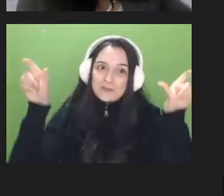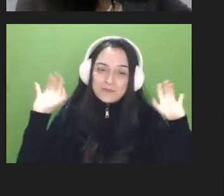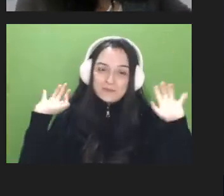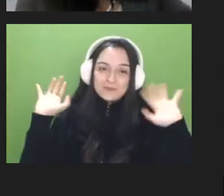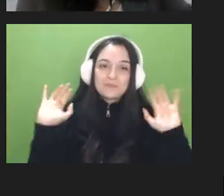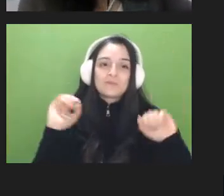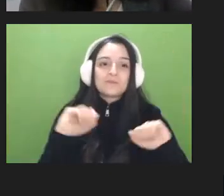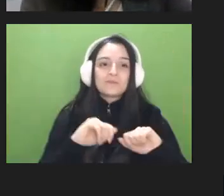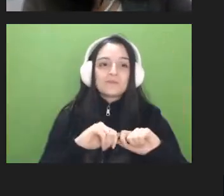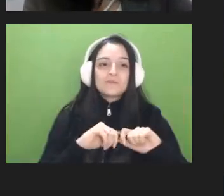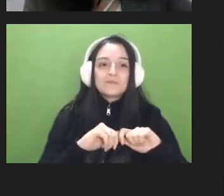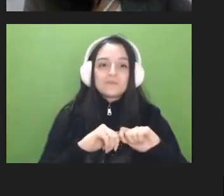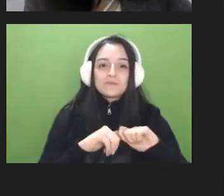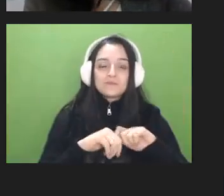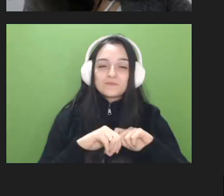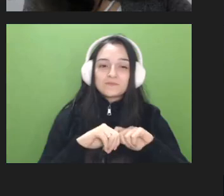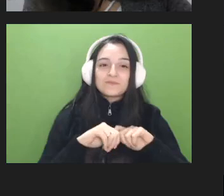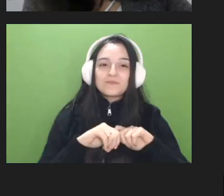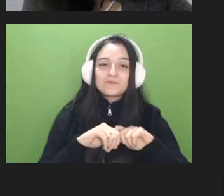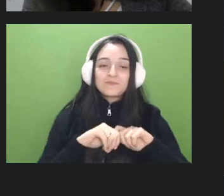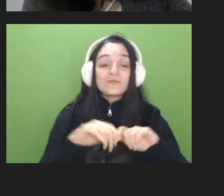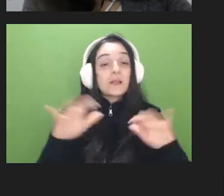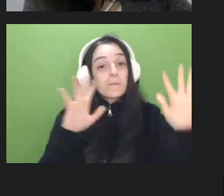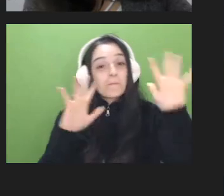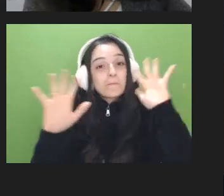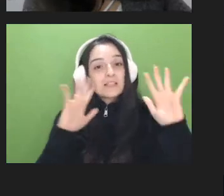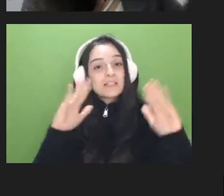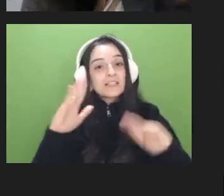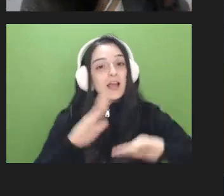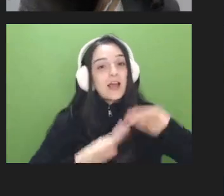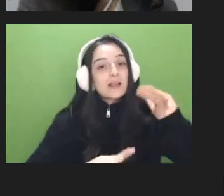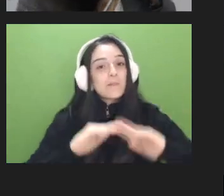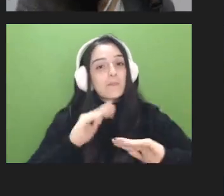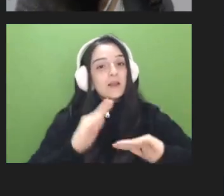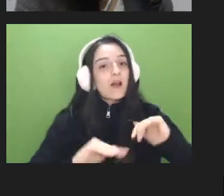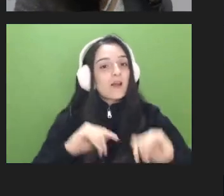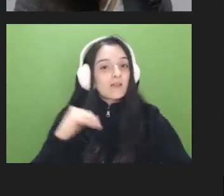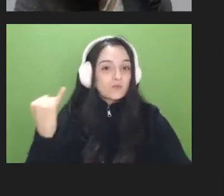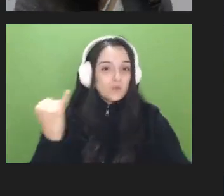Então, acho que pensar na prática isso é importante, né?